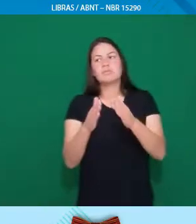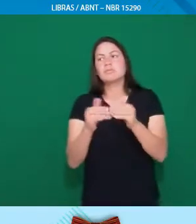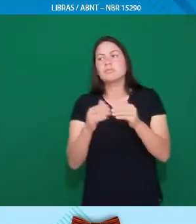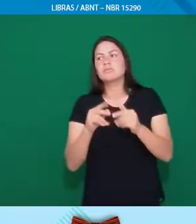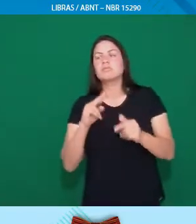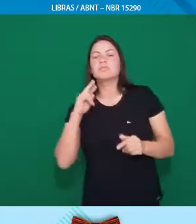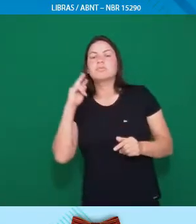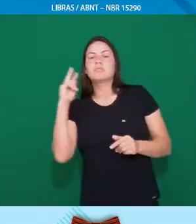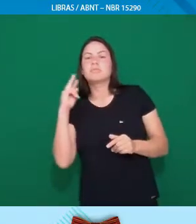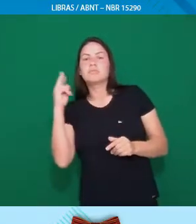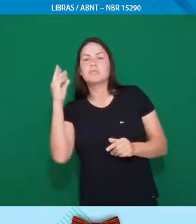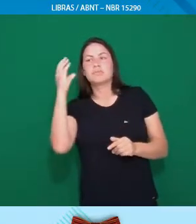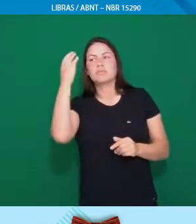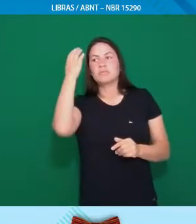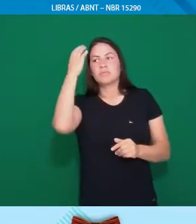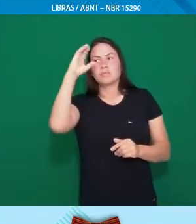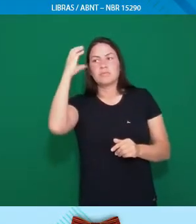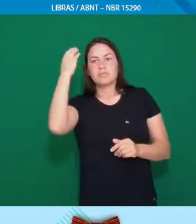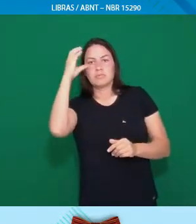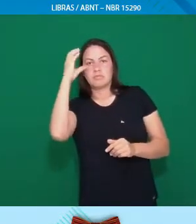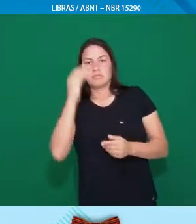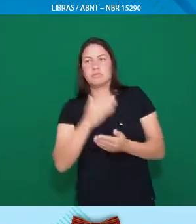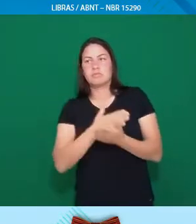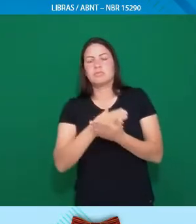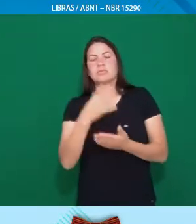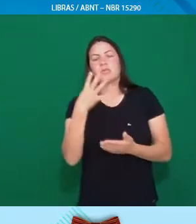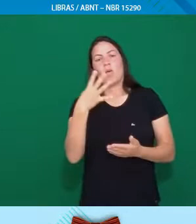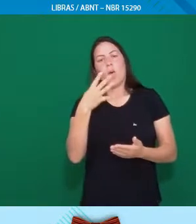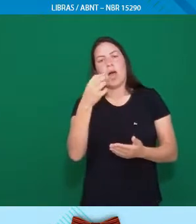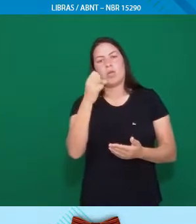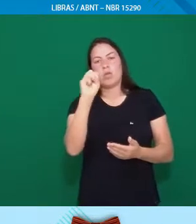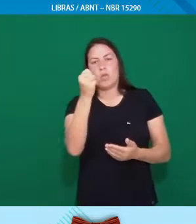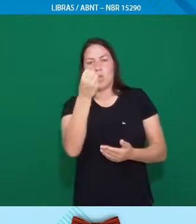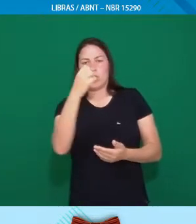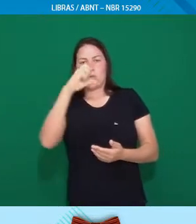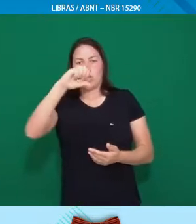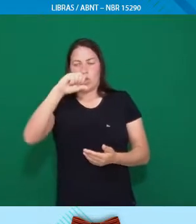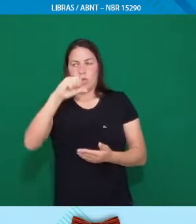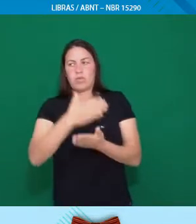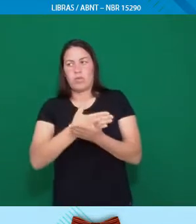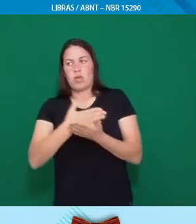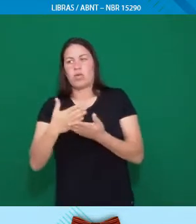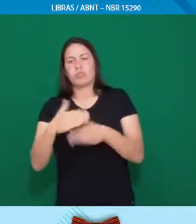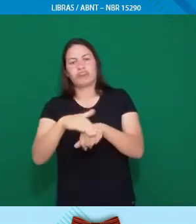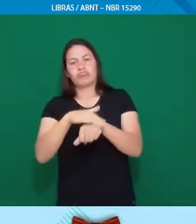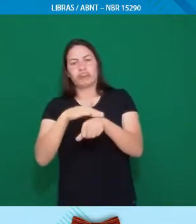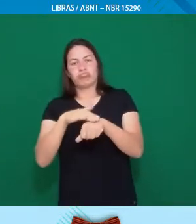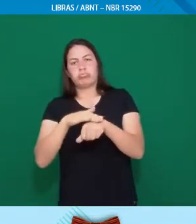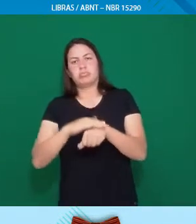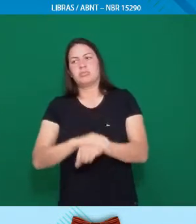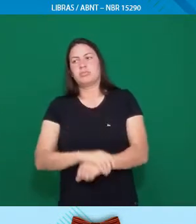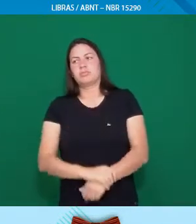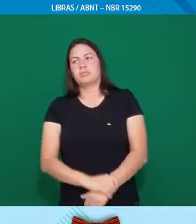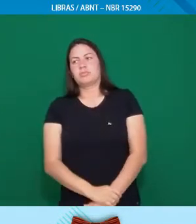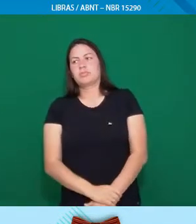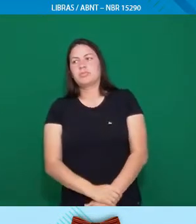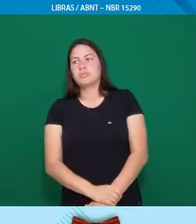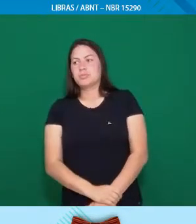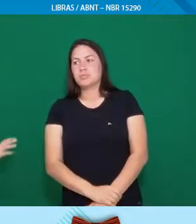indicação da vereadora Celina Maria manfroi cansando Barros 489 2021 coloca em discussão a